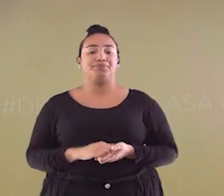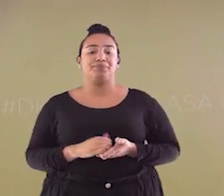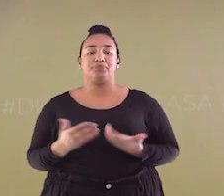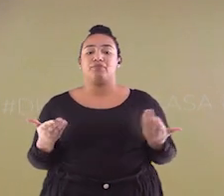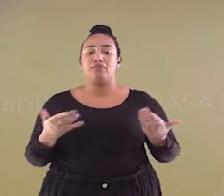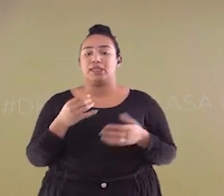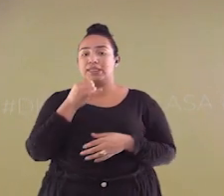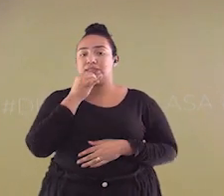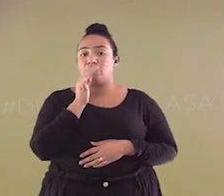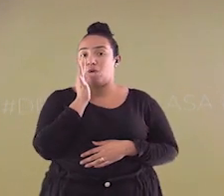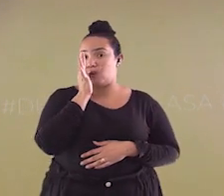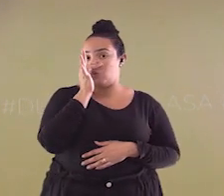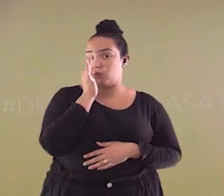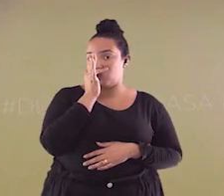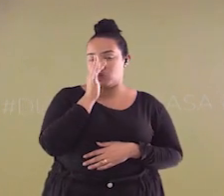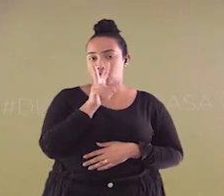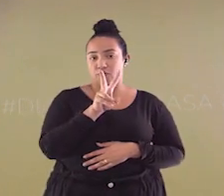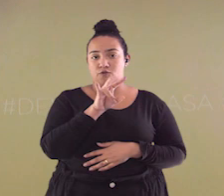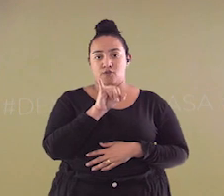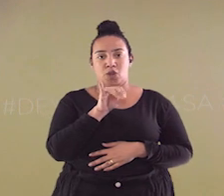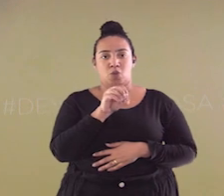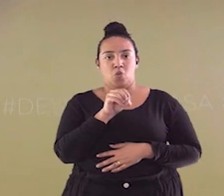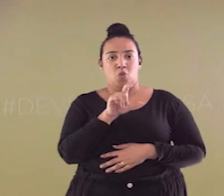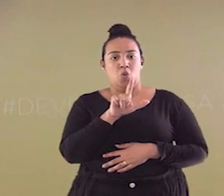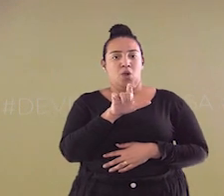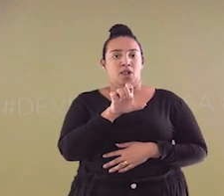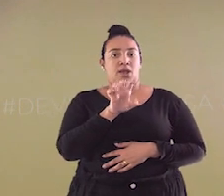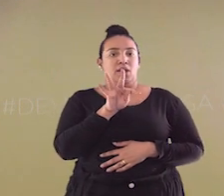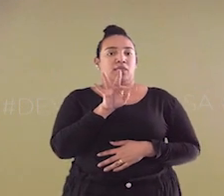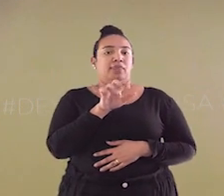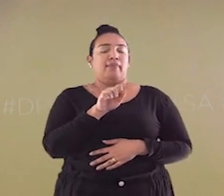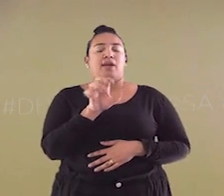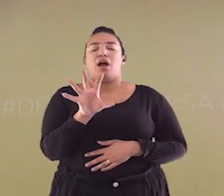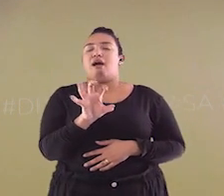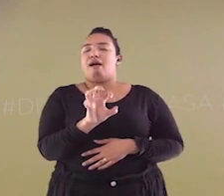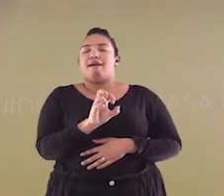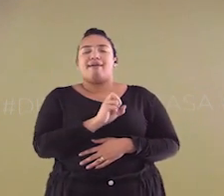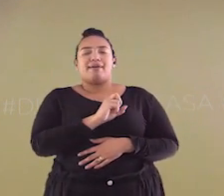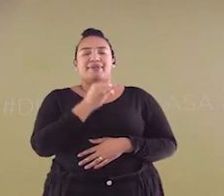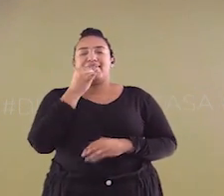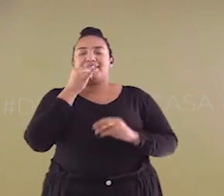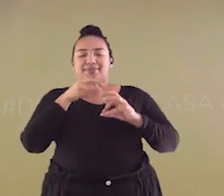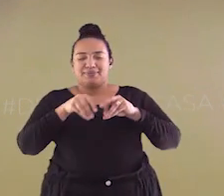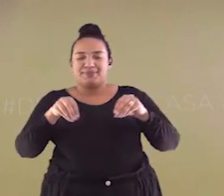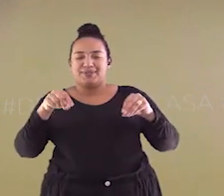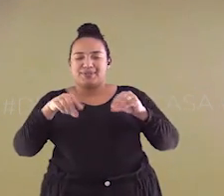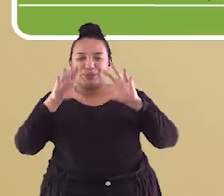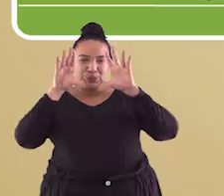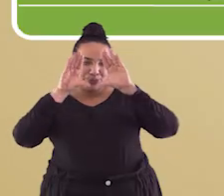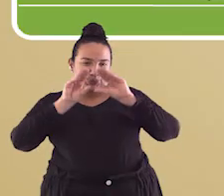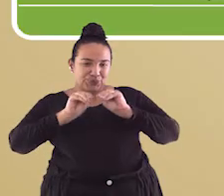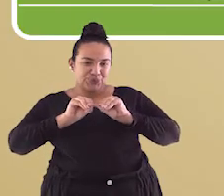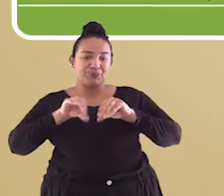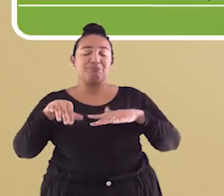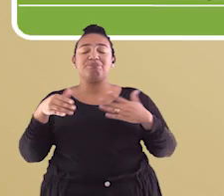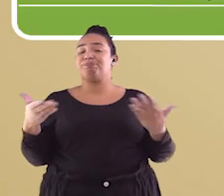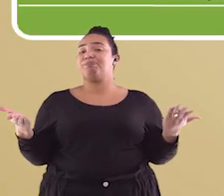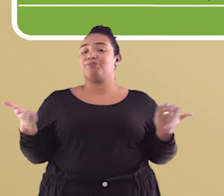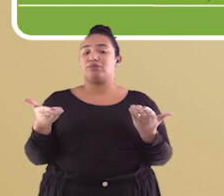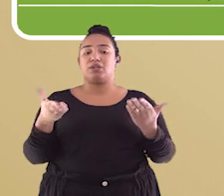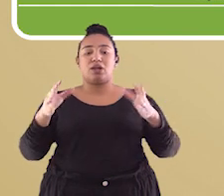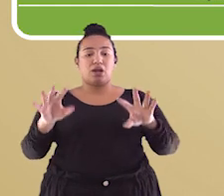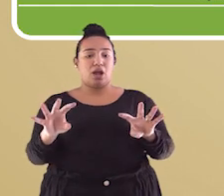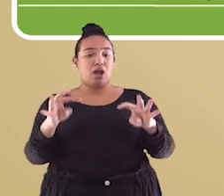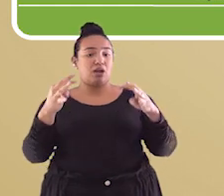as flores, as violetas, que são essas daqui, amam o solo umífero, que é o solo mais escuro. Quero chamar a atenção